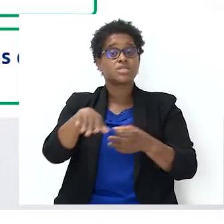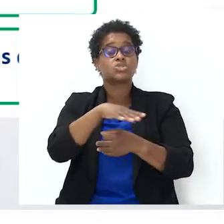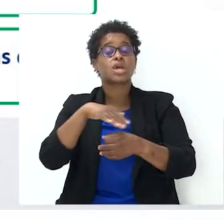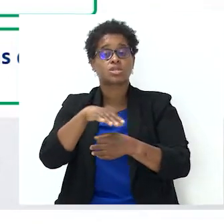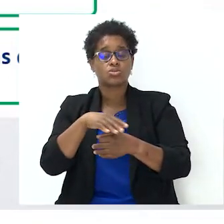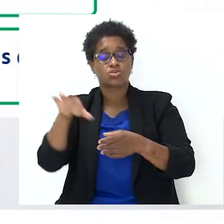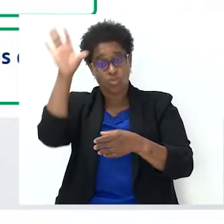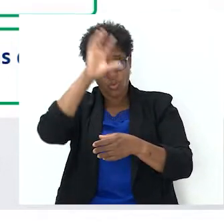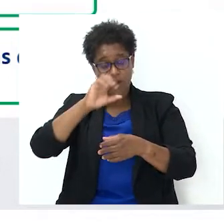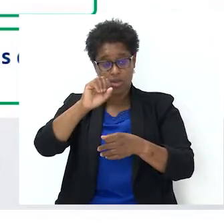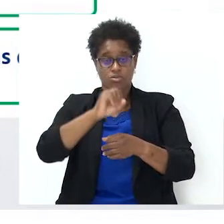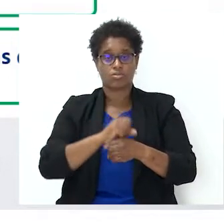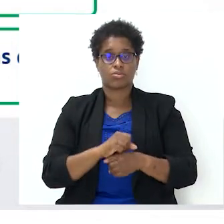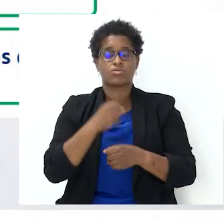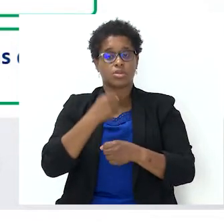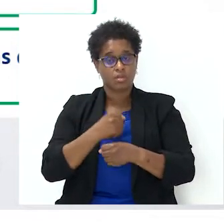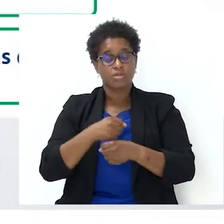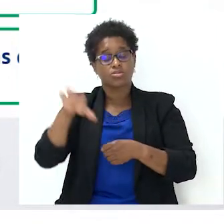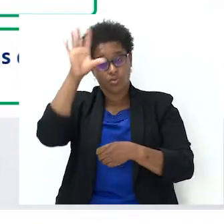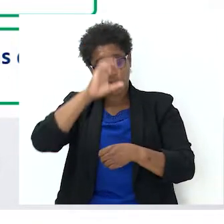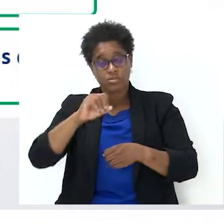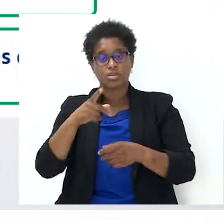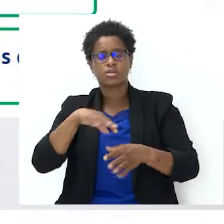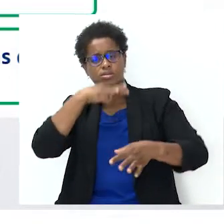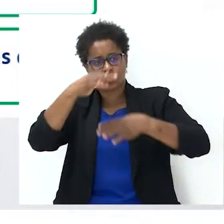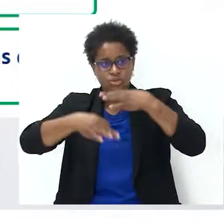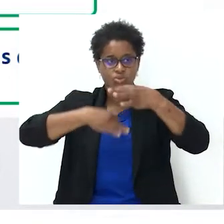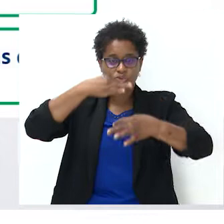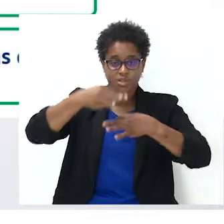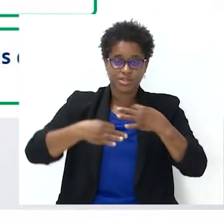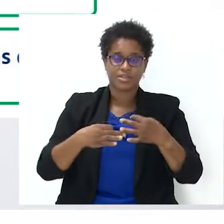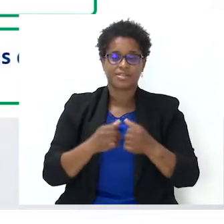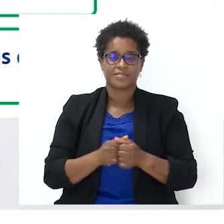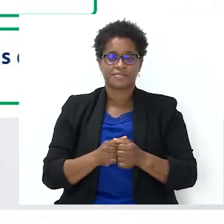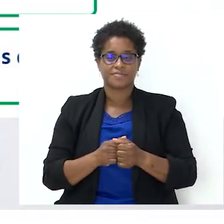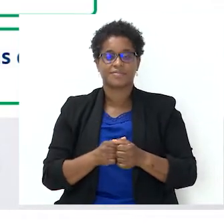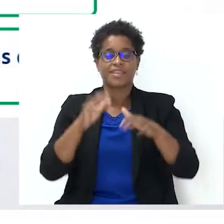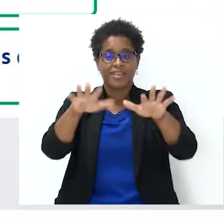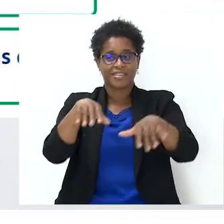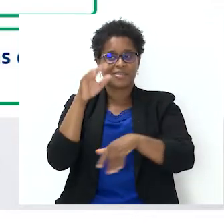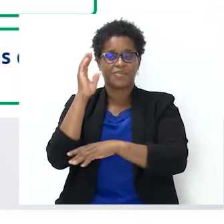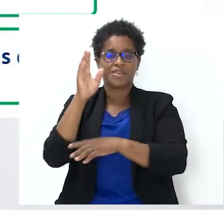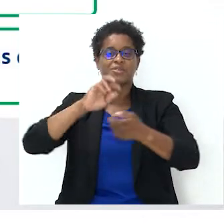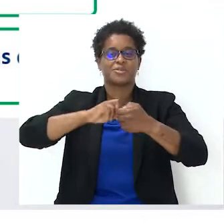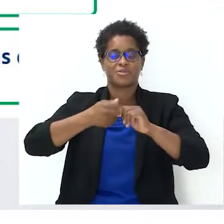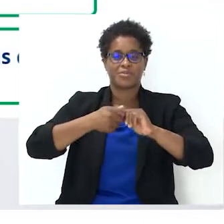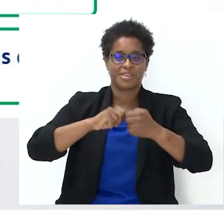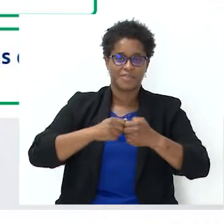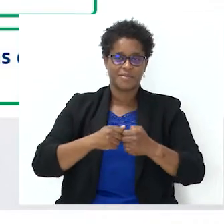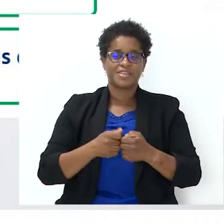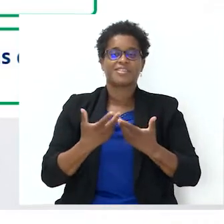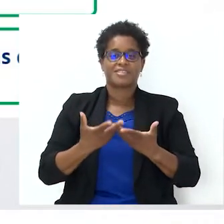do governo e discutir na Assembleia os problemas